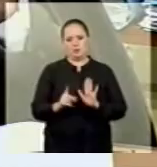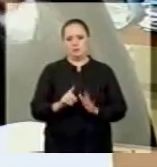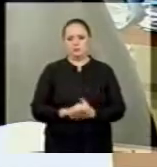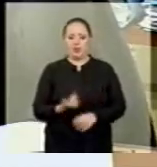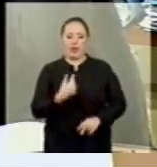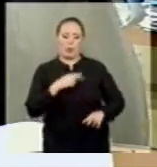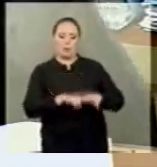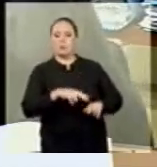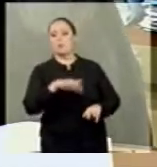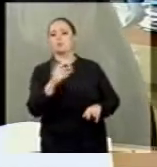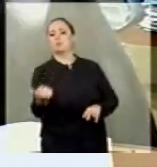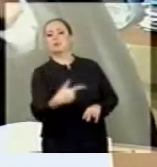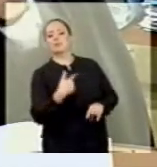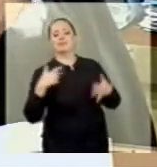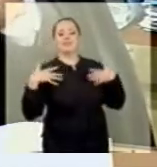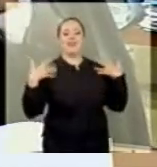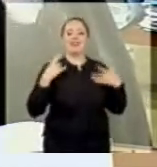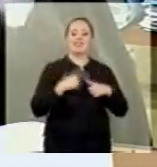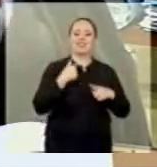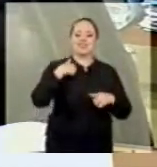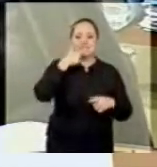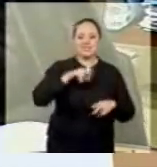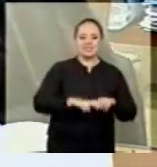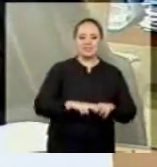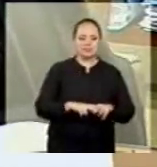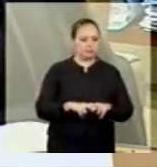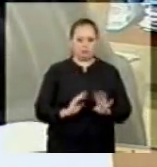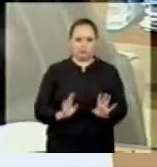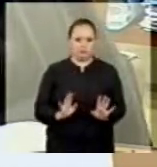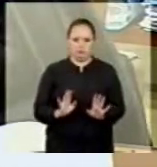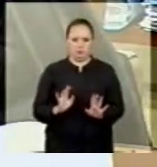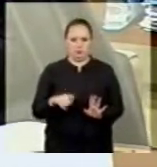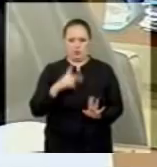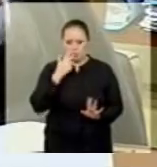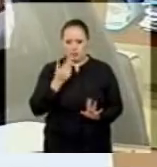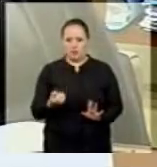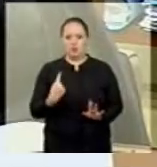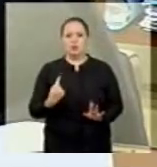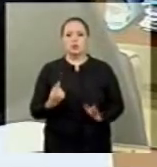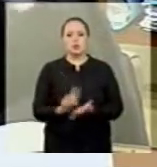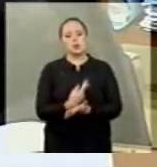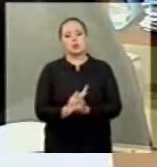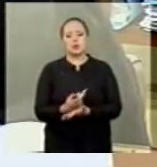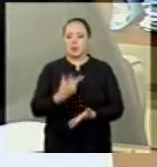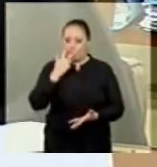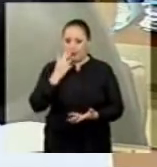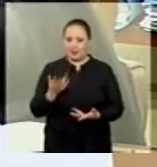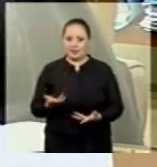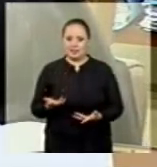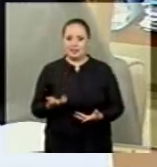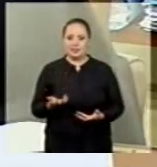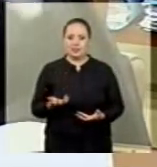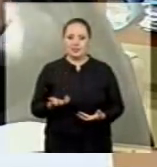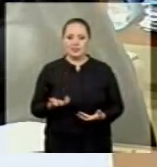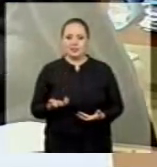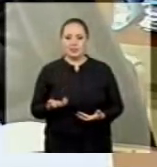prendo mais, né? Fico muito alegre porque eu prendo mais. Né? Então, essa figura, né, vira uma, tipo assim, um